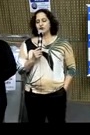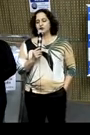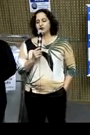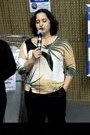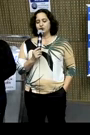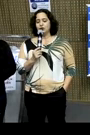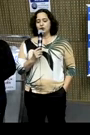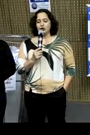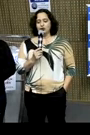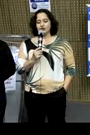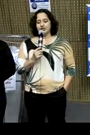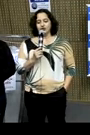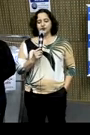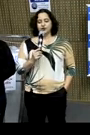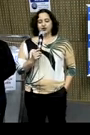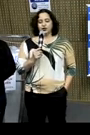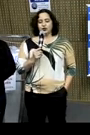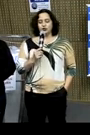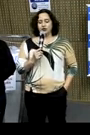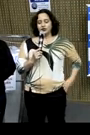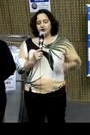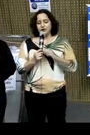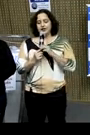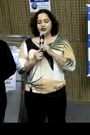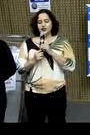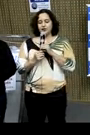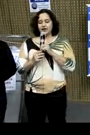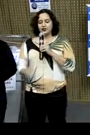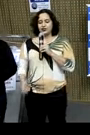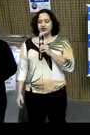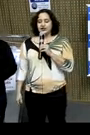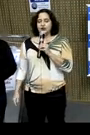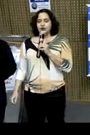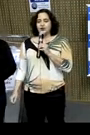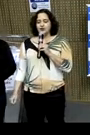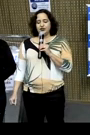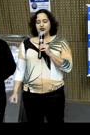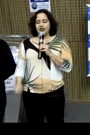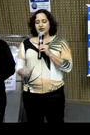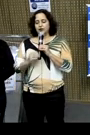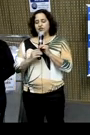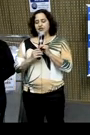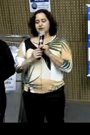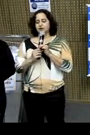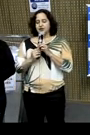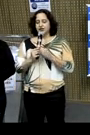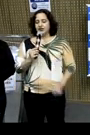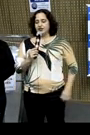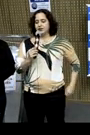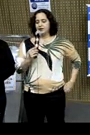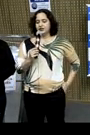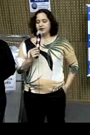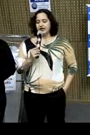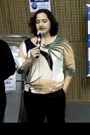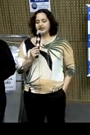de 2021, 8%. Consulta de enfermagem em diabetes, em 2020, 30%, e